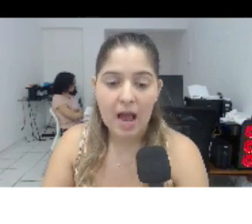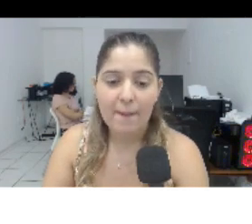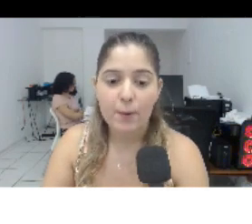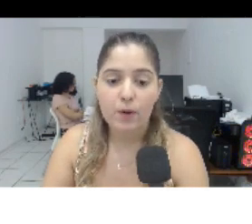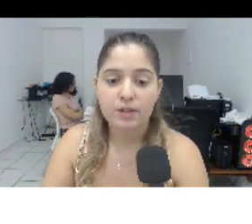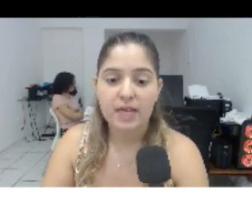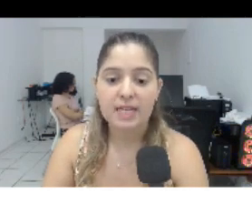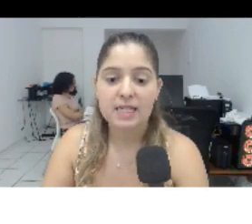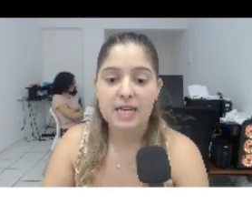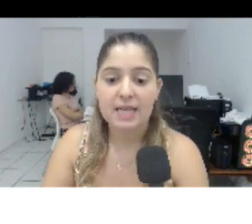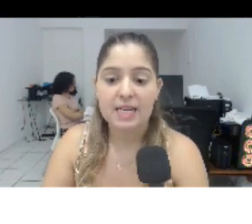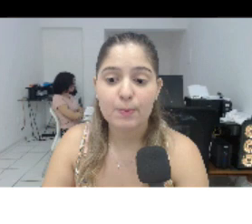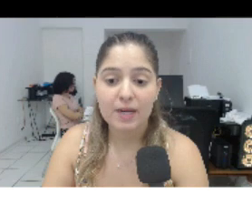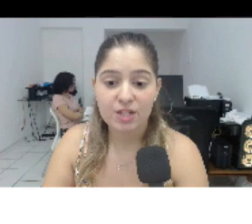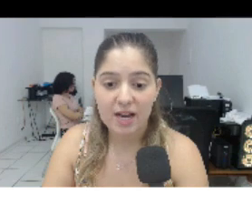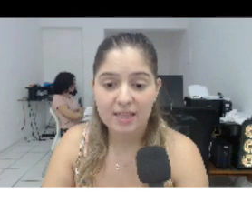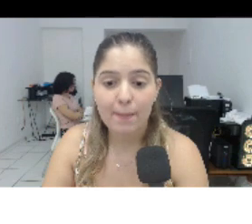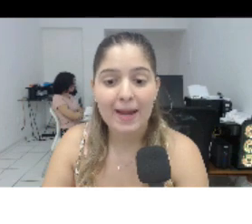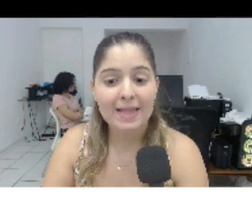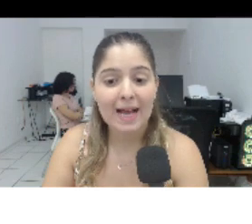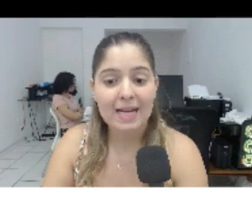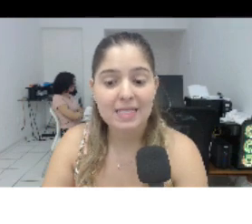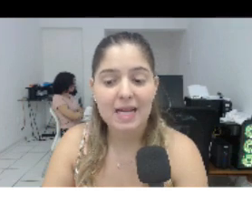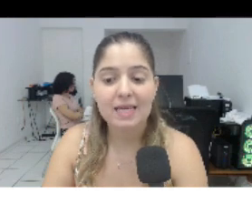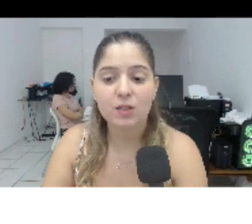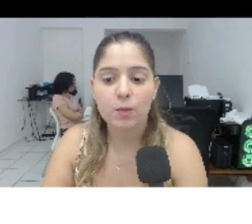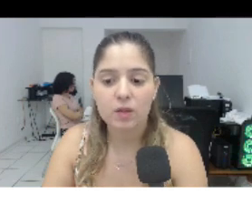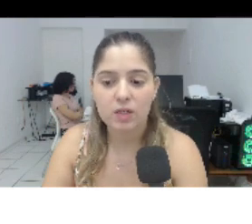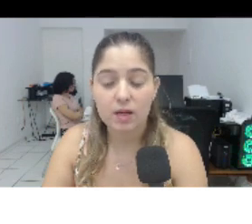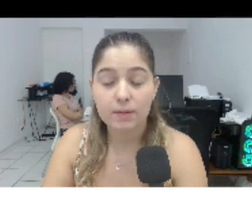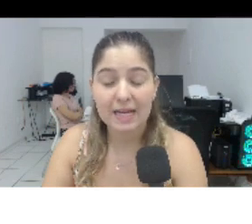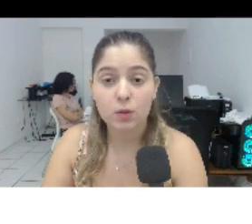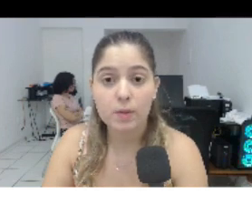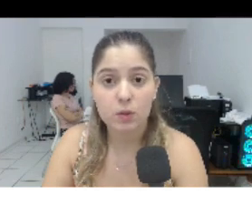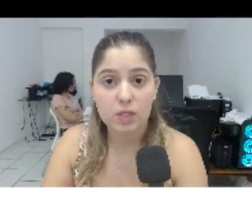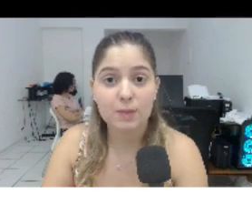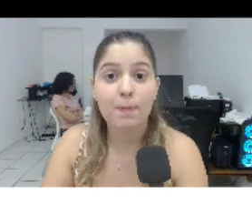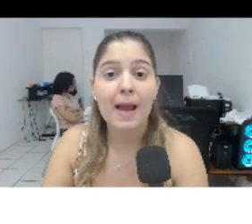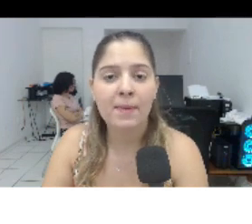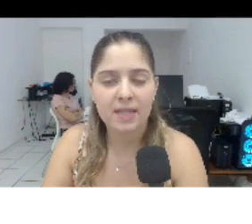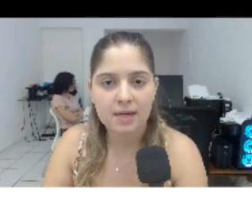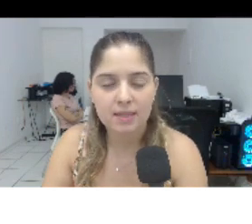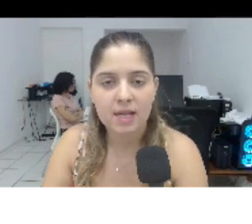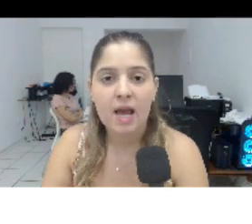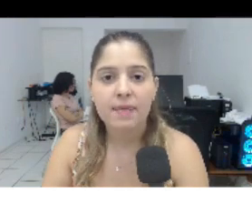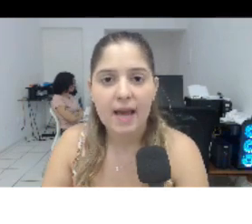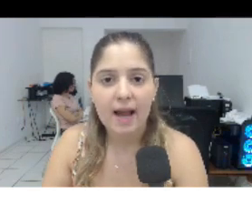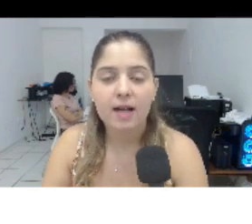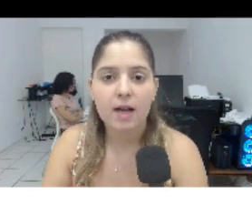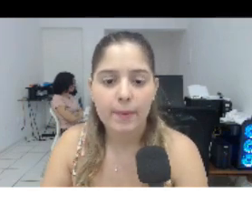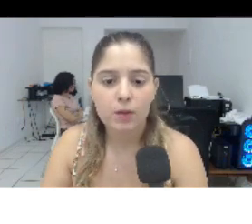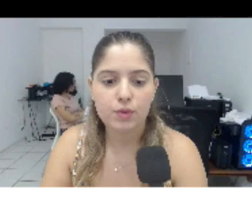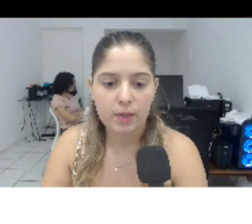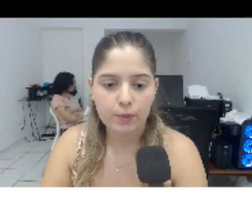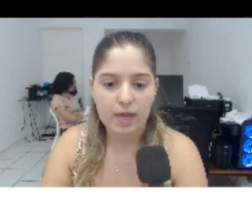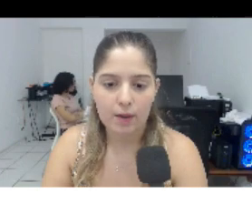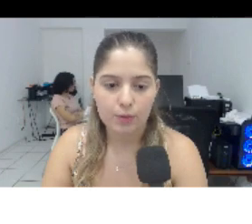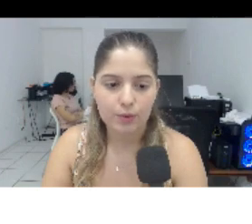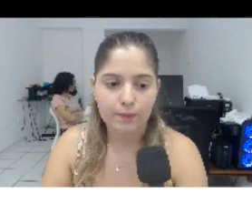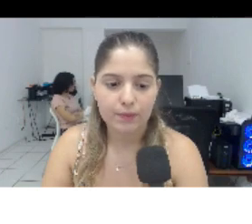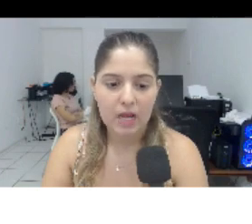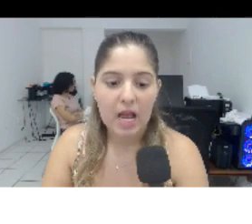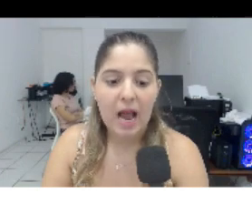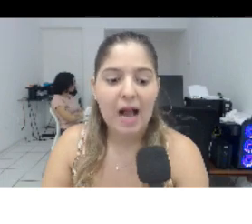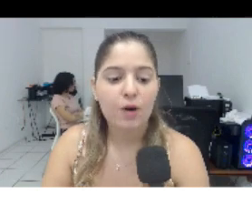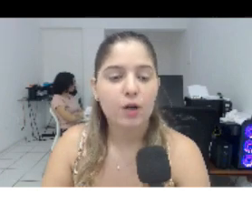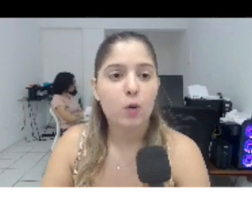adolescentes. A proposta ainda será despachada para análise das comissões permanentes da Câmara dos